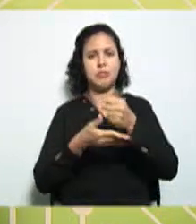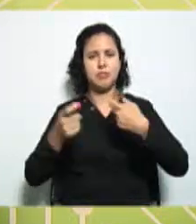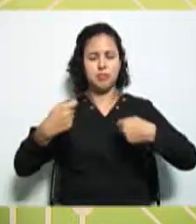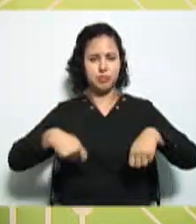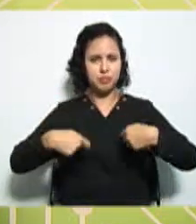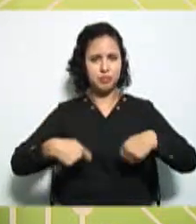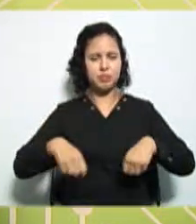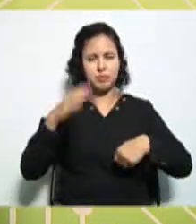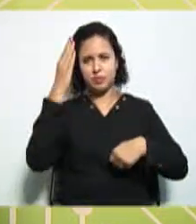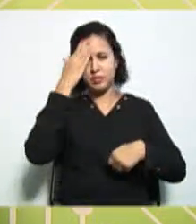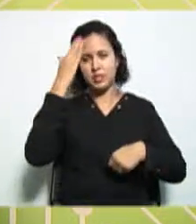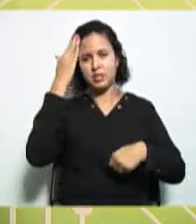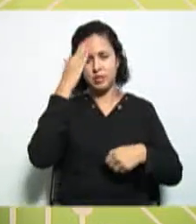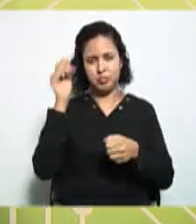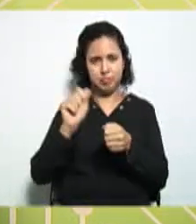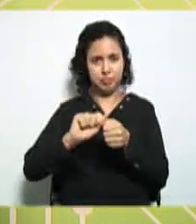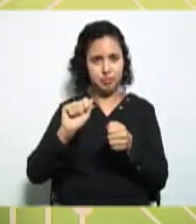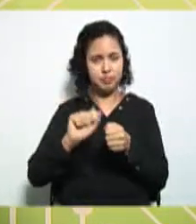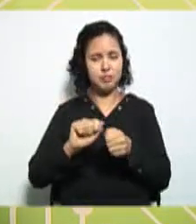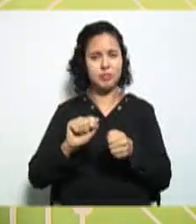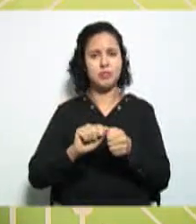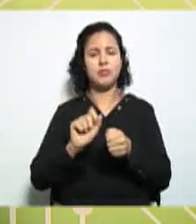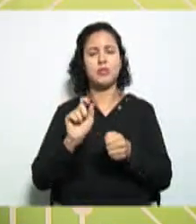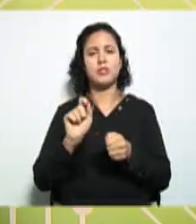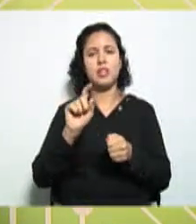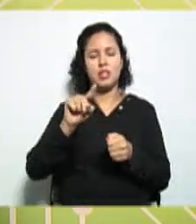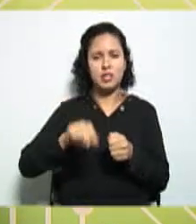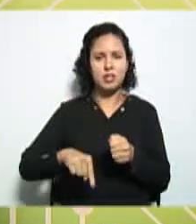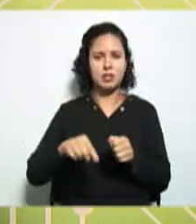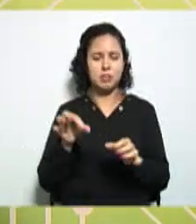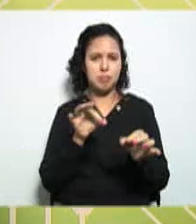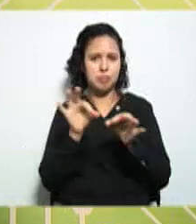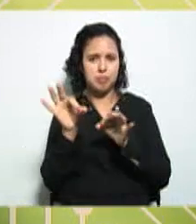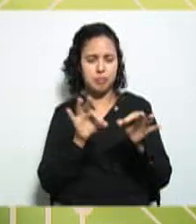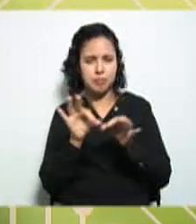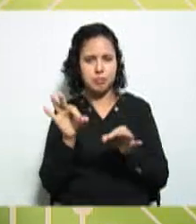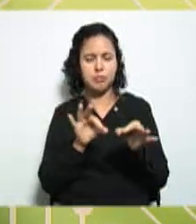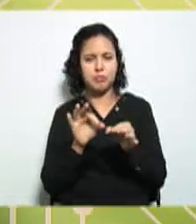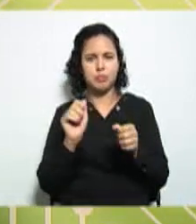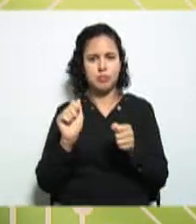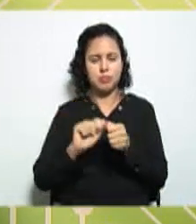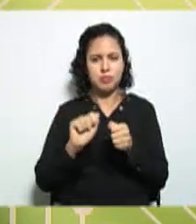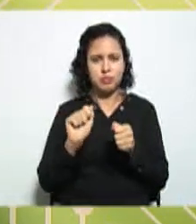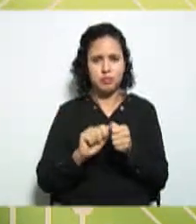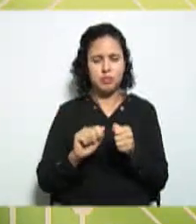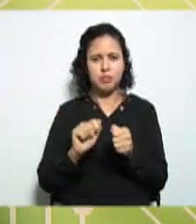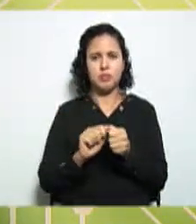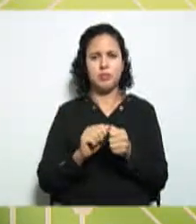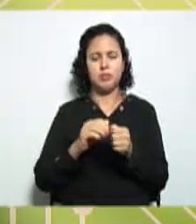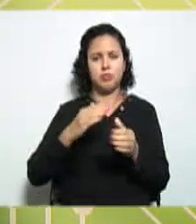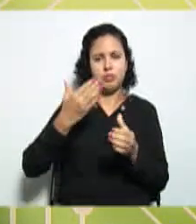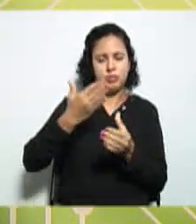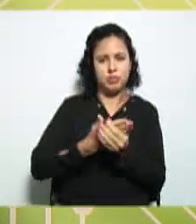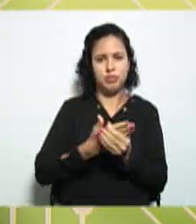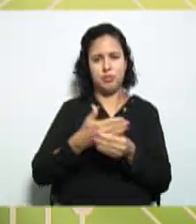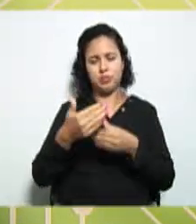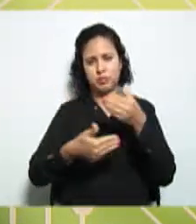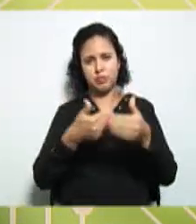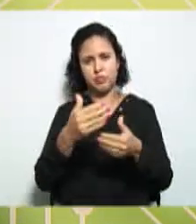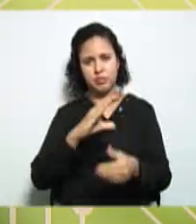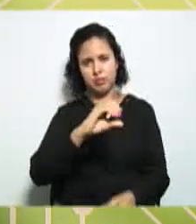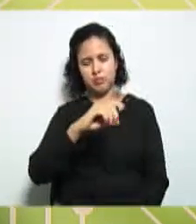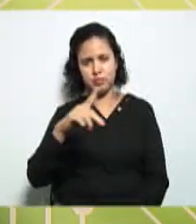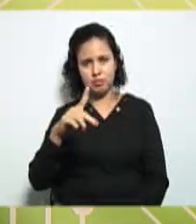preciso saber fazer é planejar e executar processos